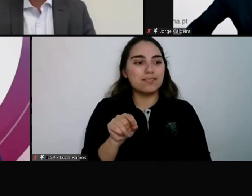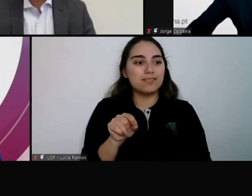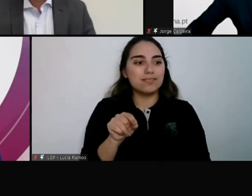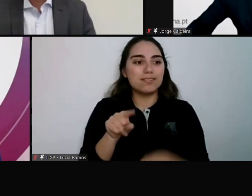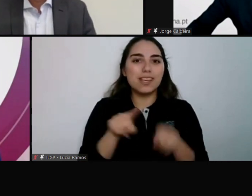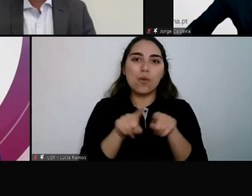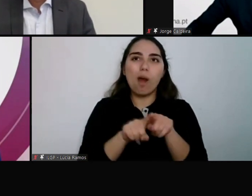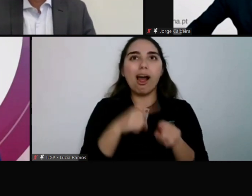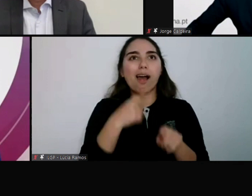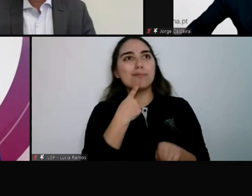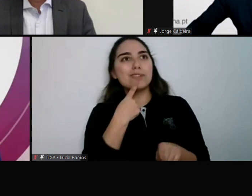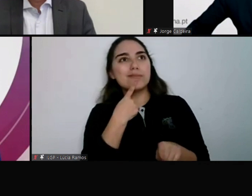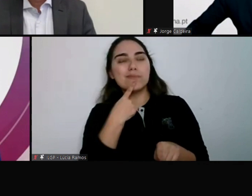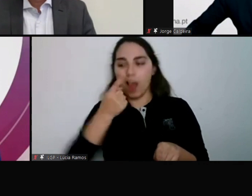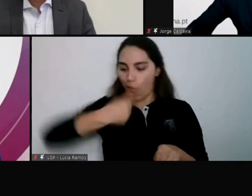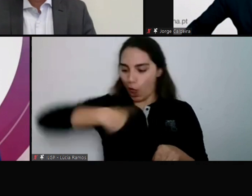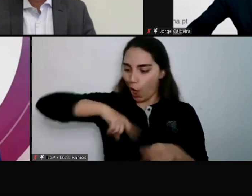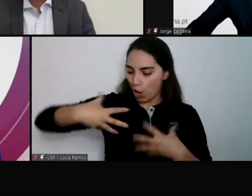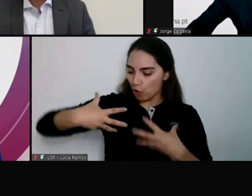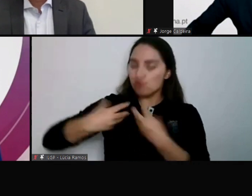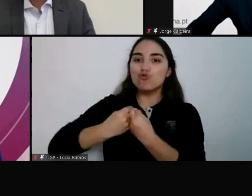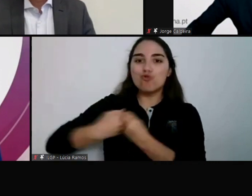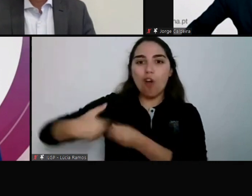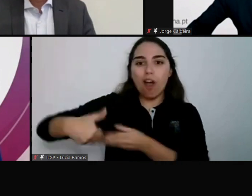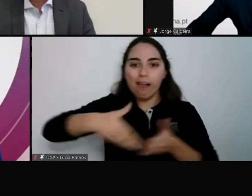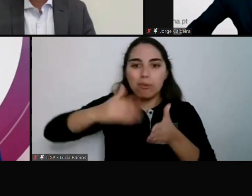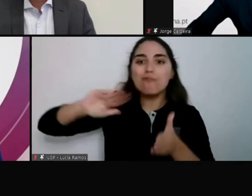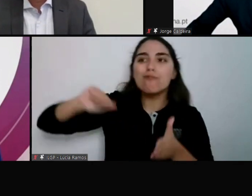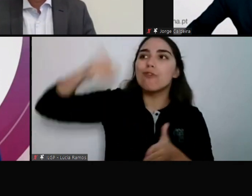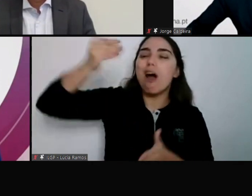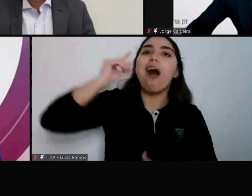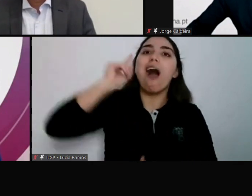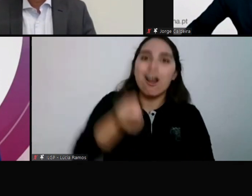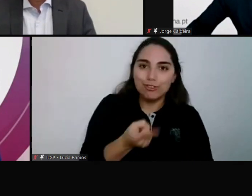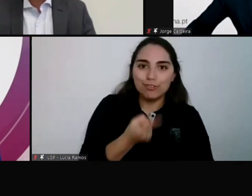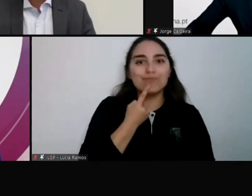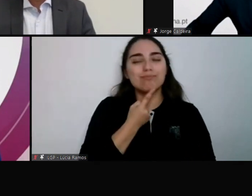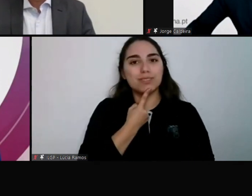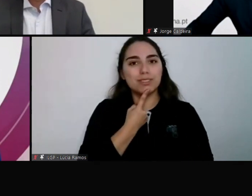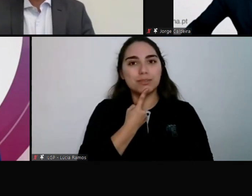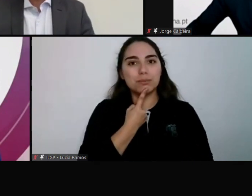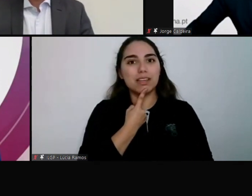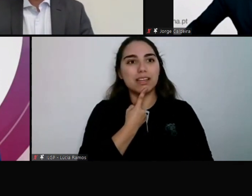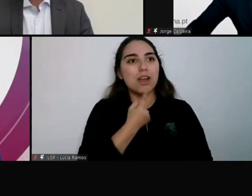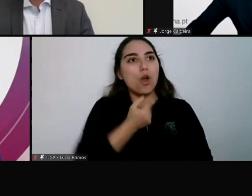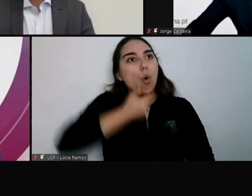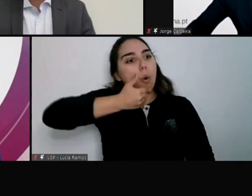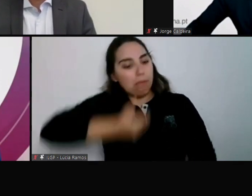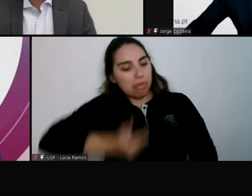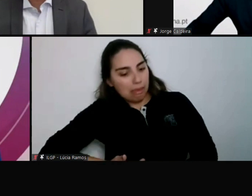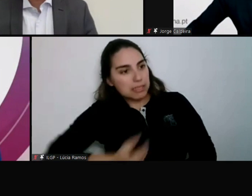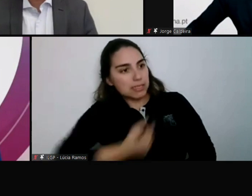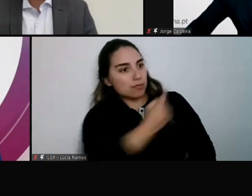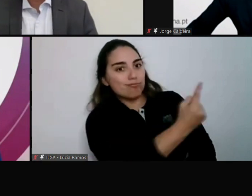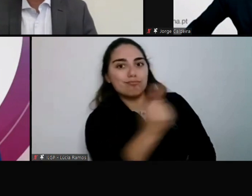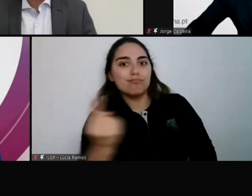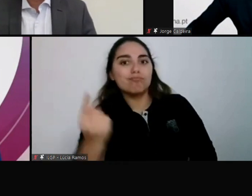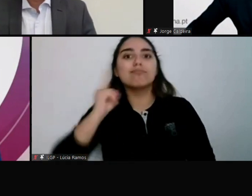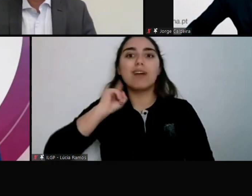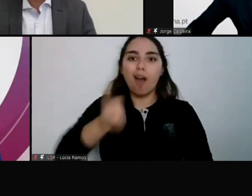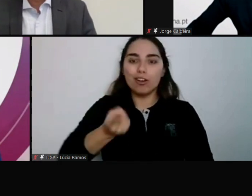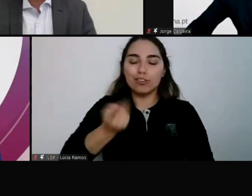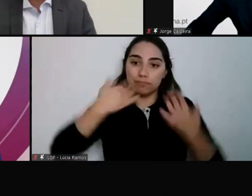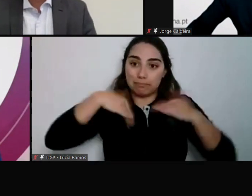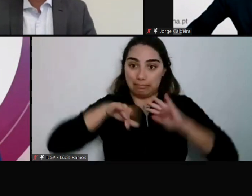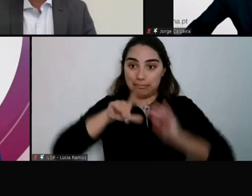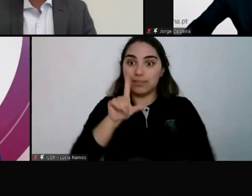caminho que em conjunto teremos que fazer. Este tema da identificação das competências é fundamental, mas cuidar sempre também de